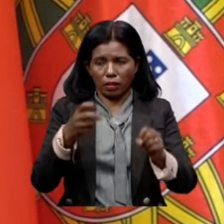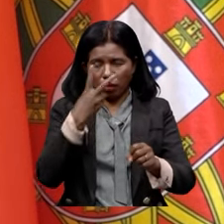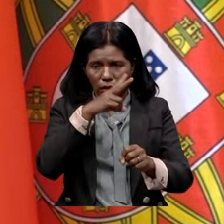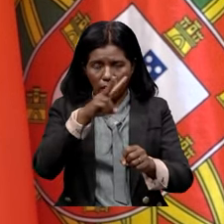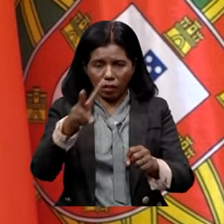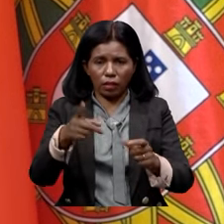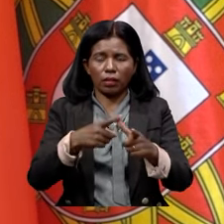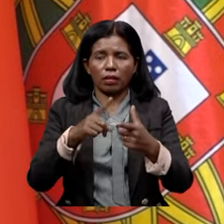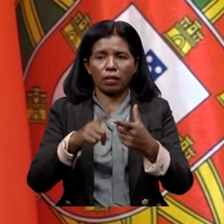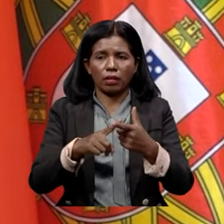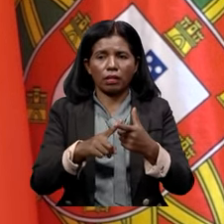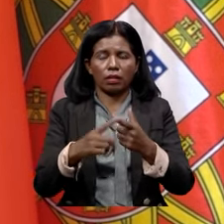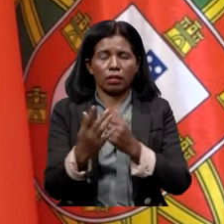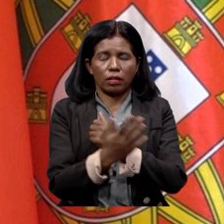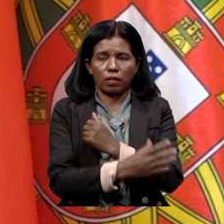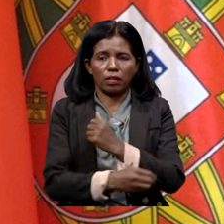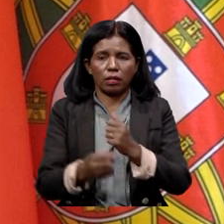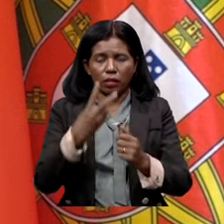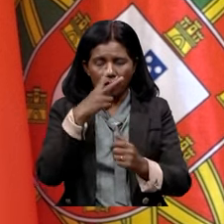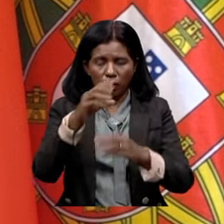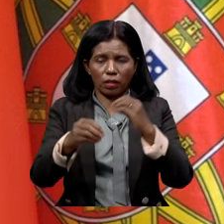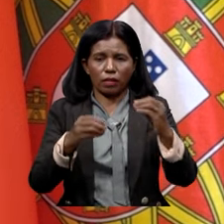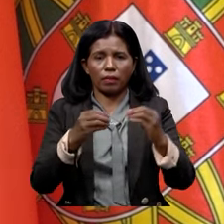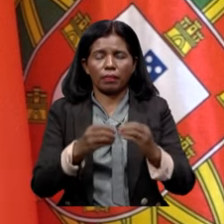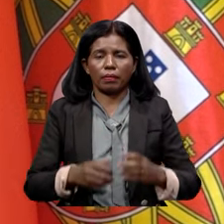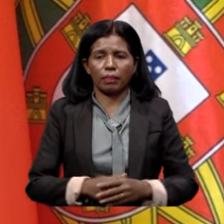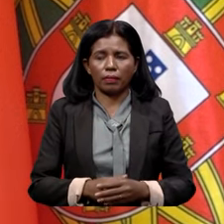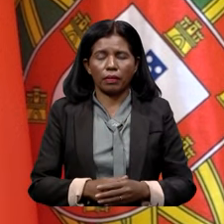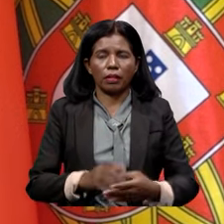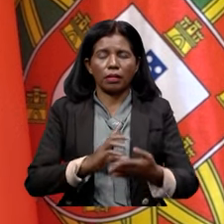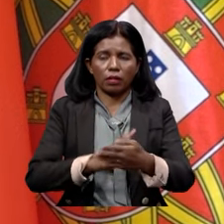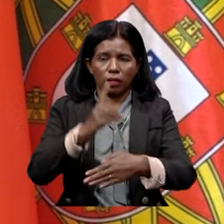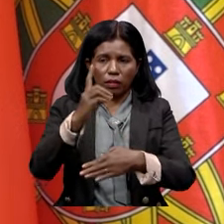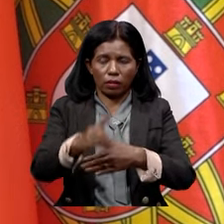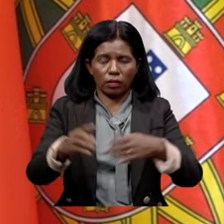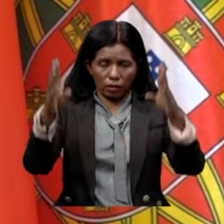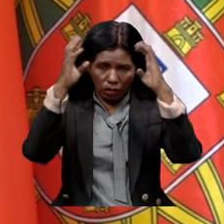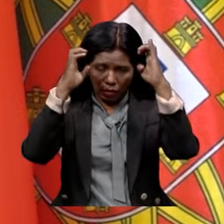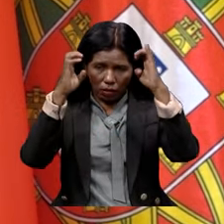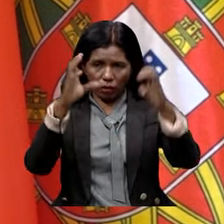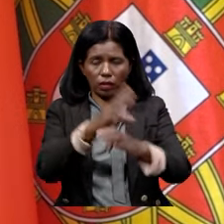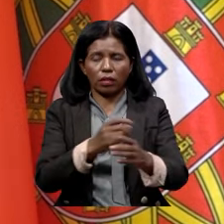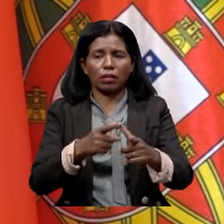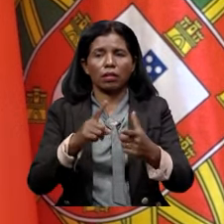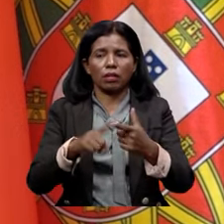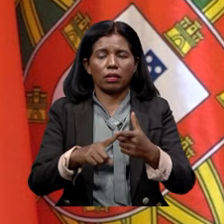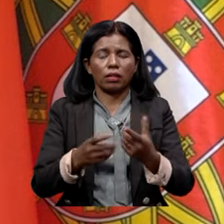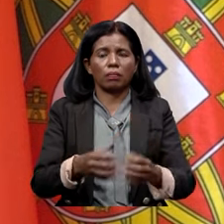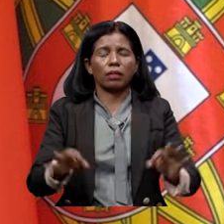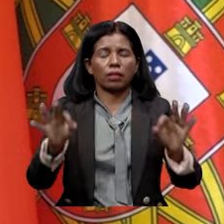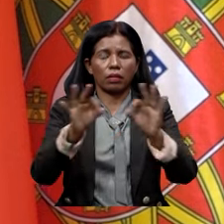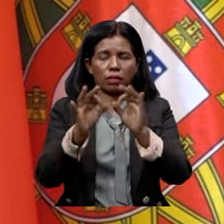algumas áreas, mas elas são, de facto, variadas. Desde logo, a educação, o pilar principal da nossa